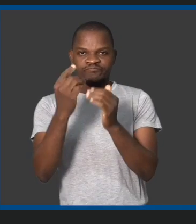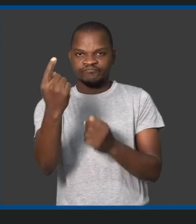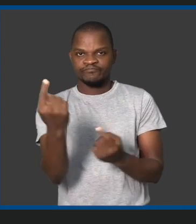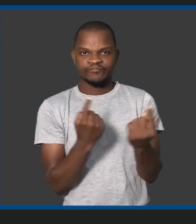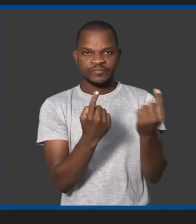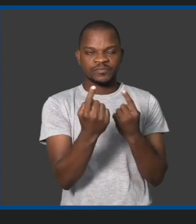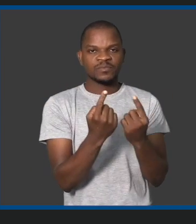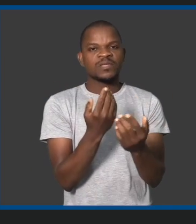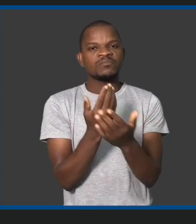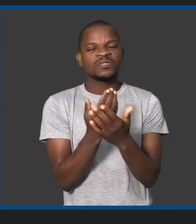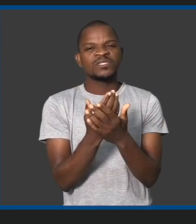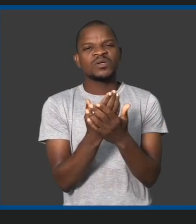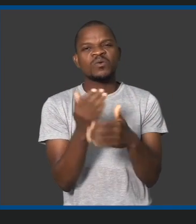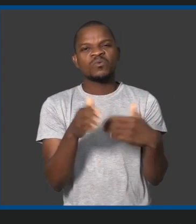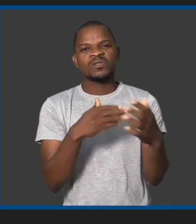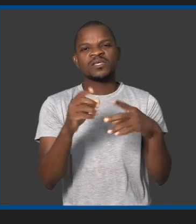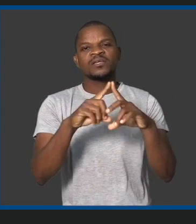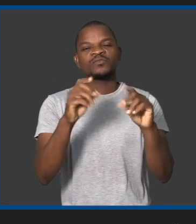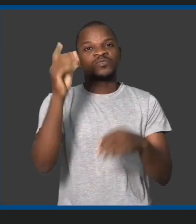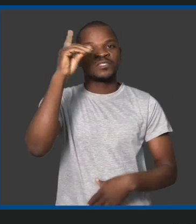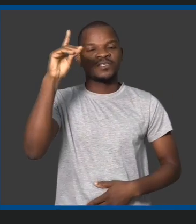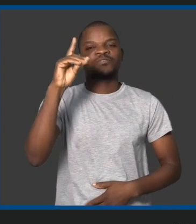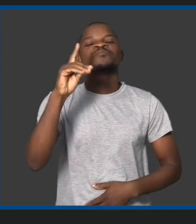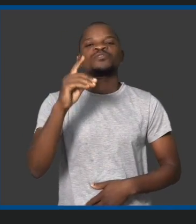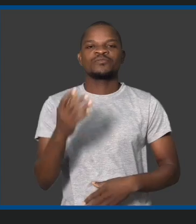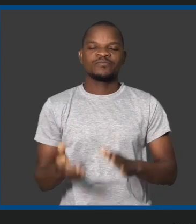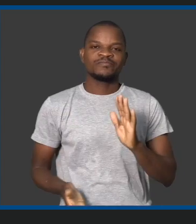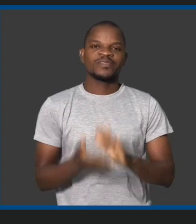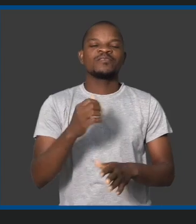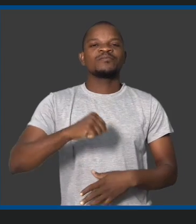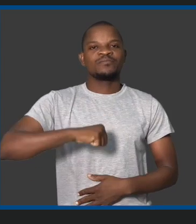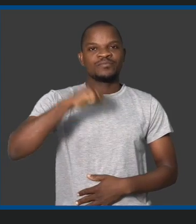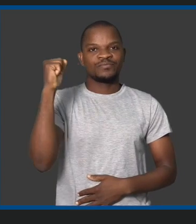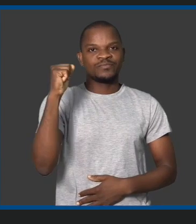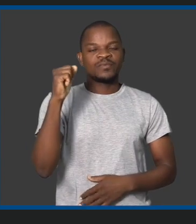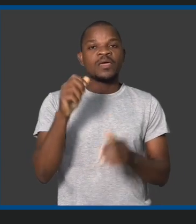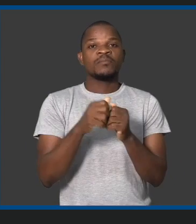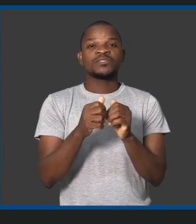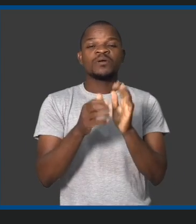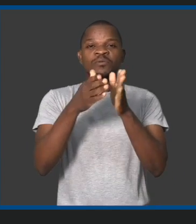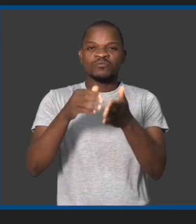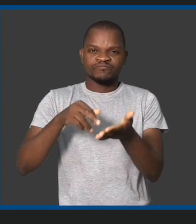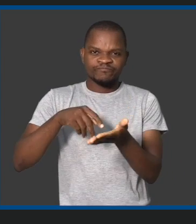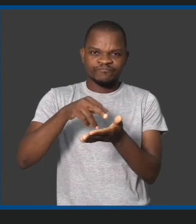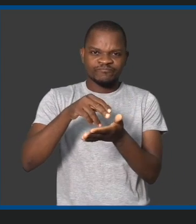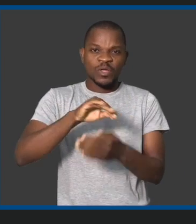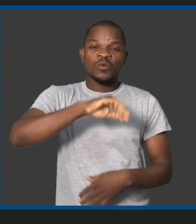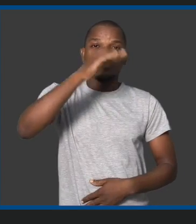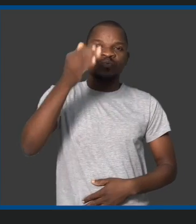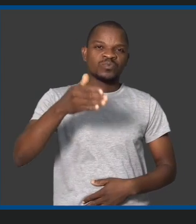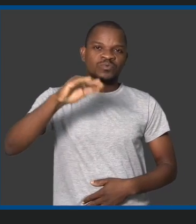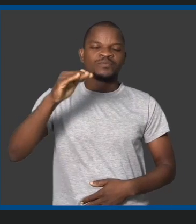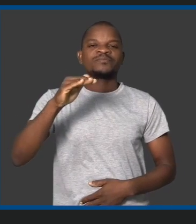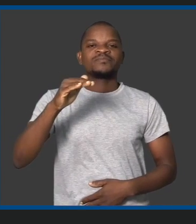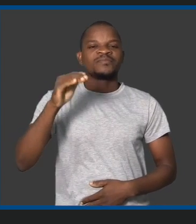para aqui, pedirem algo, dava certo. Só por pisar lá no topo, você confessar, subir, tuas coisas